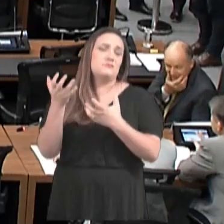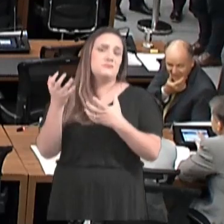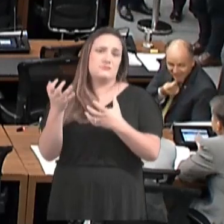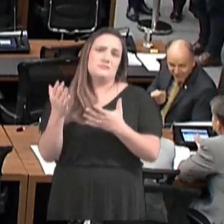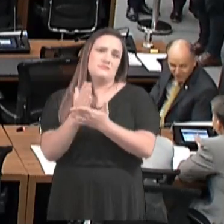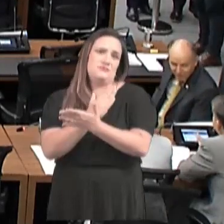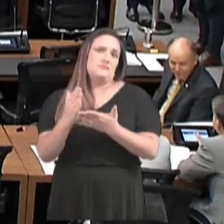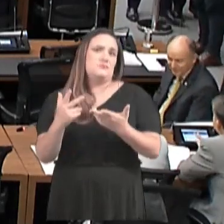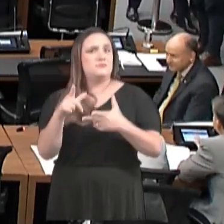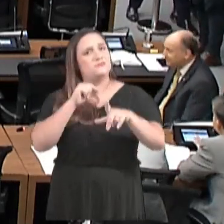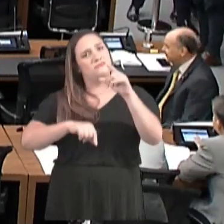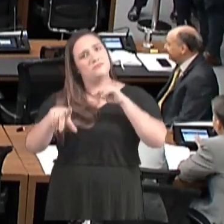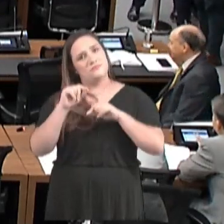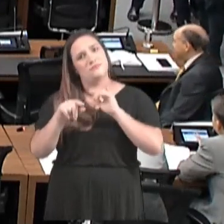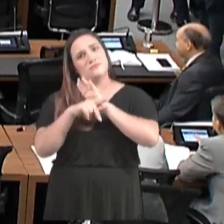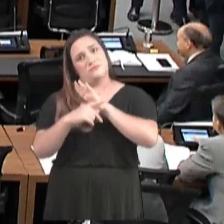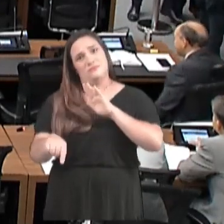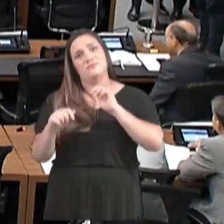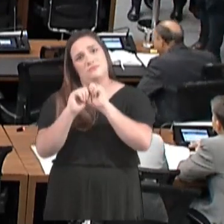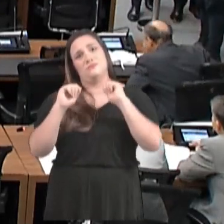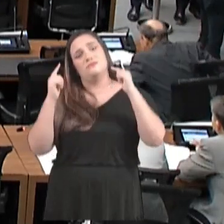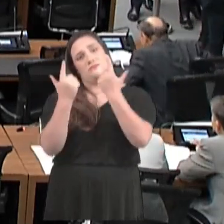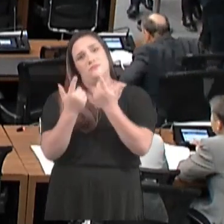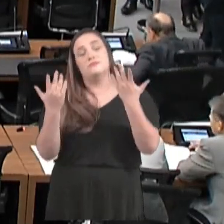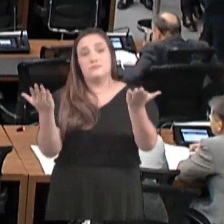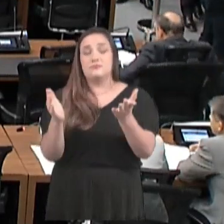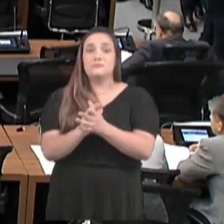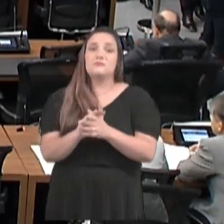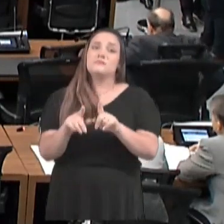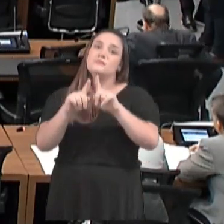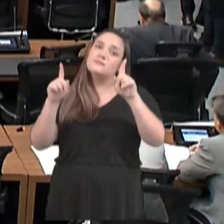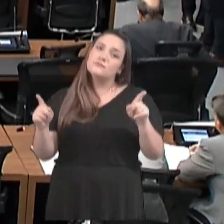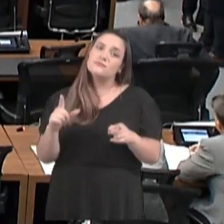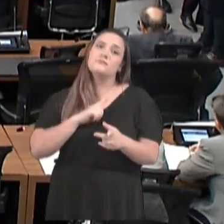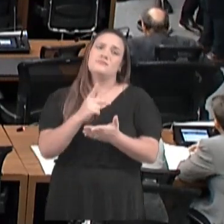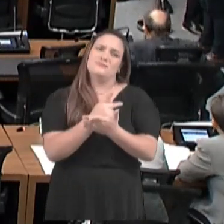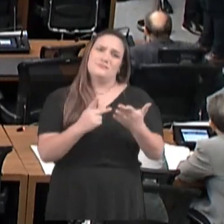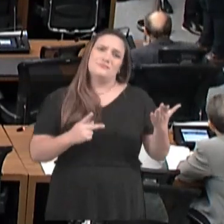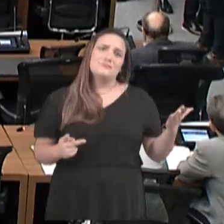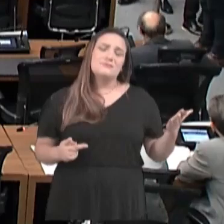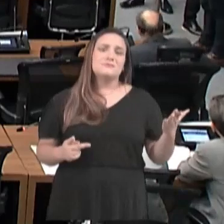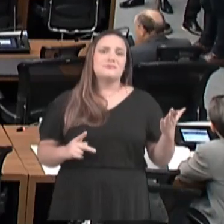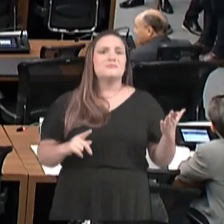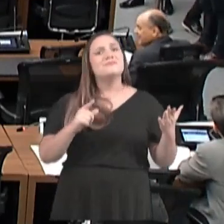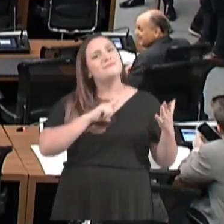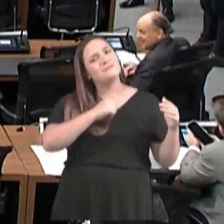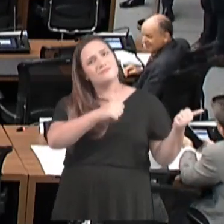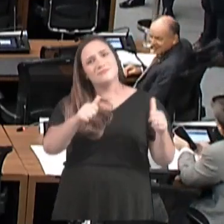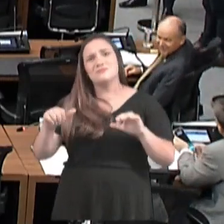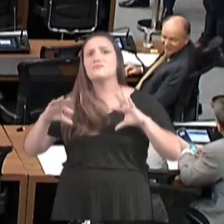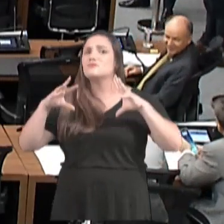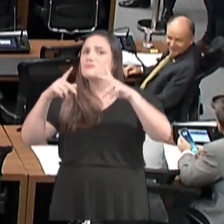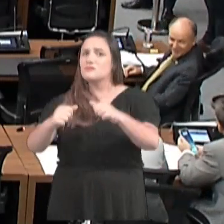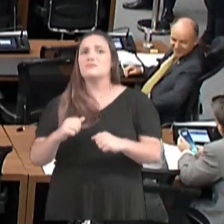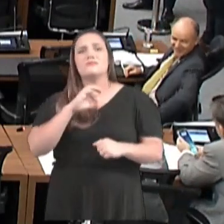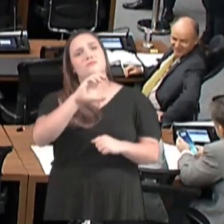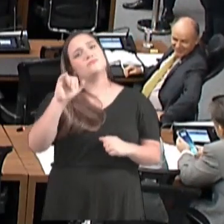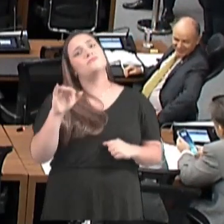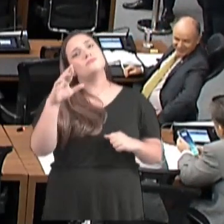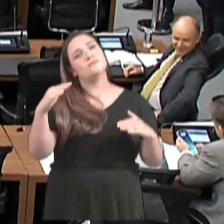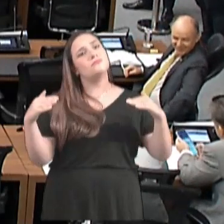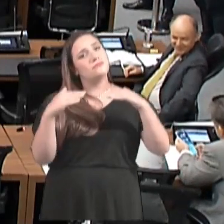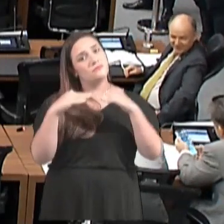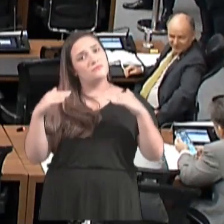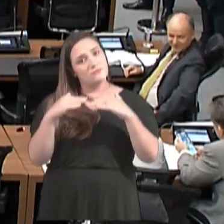alguma medida tomada por essa casa. Agora, foi um parecer que foi submetido por unanimidade pela